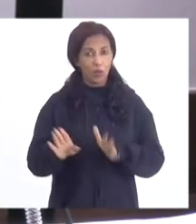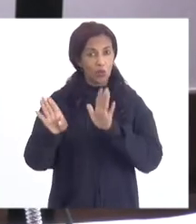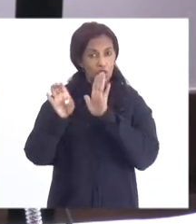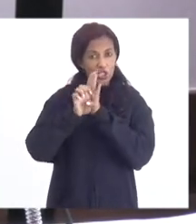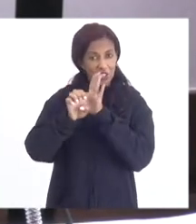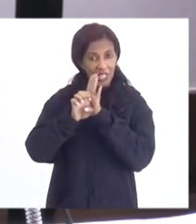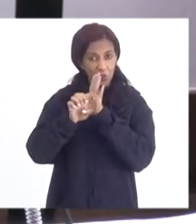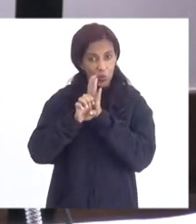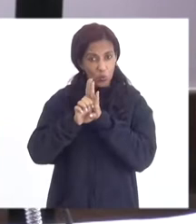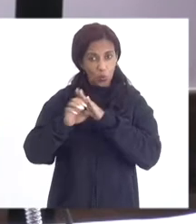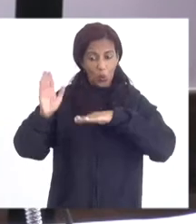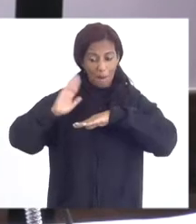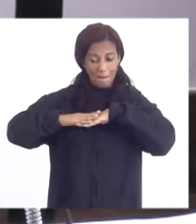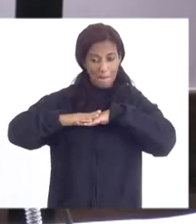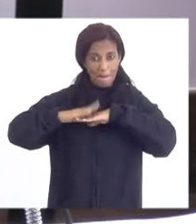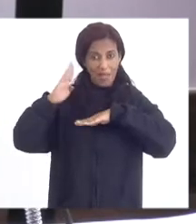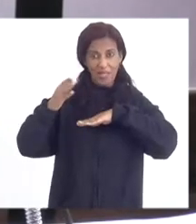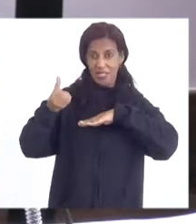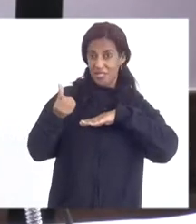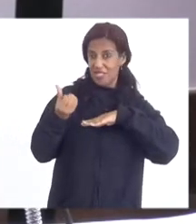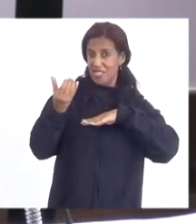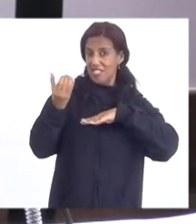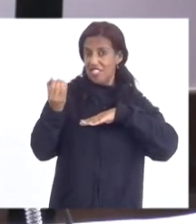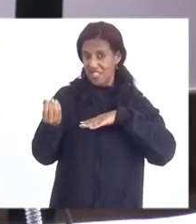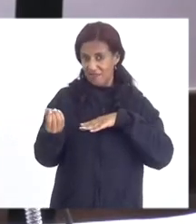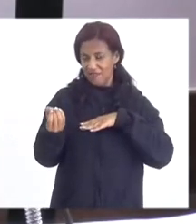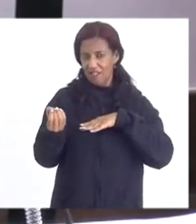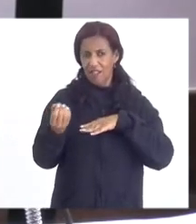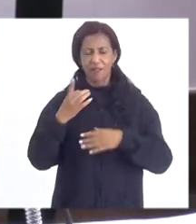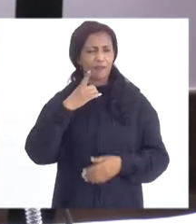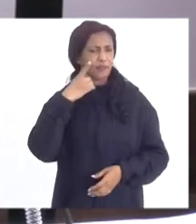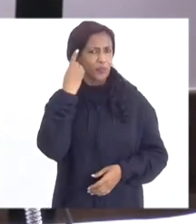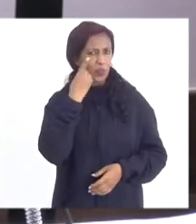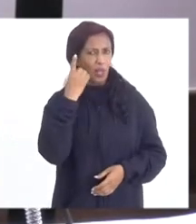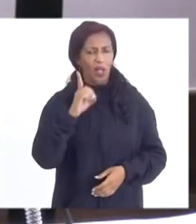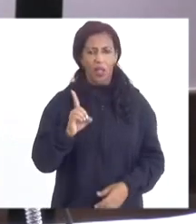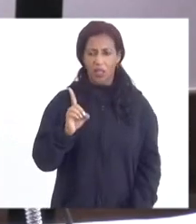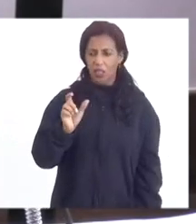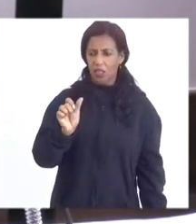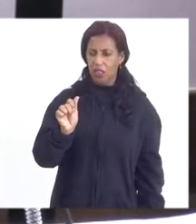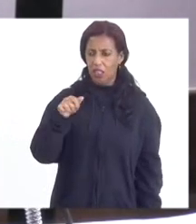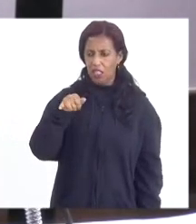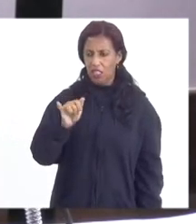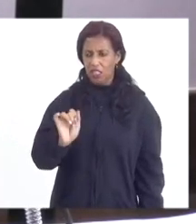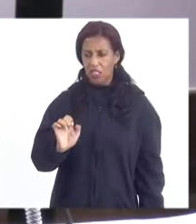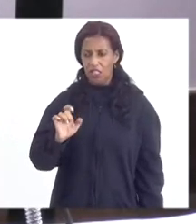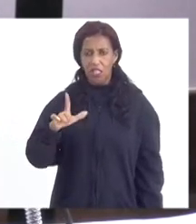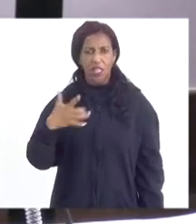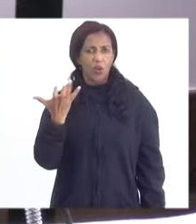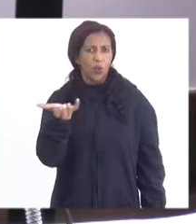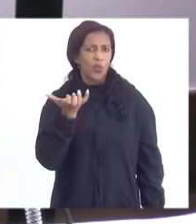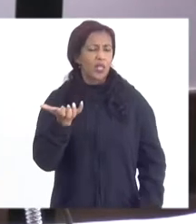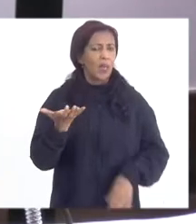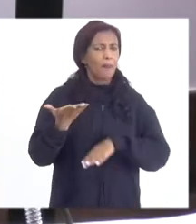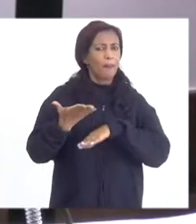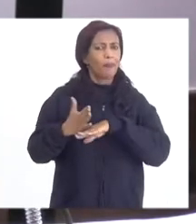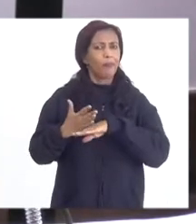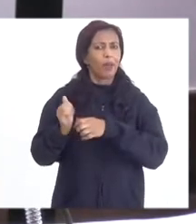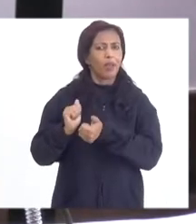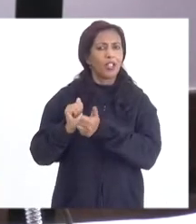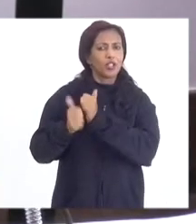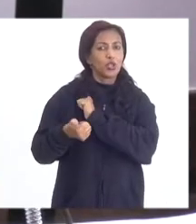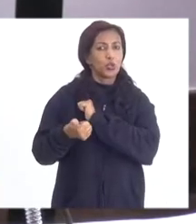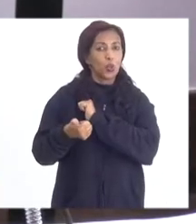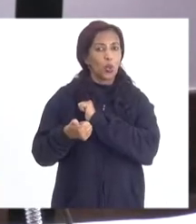idoso, é acima de 60. E o deputado Daniel Librelon, ele quer a prática de esporte